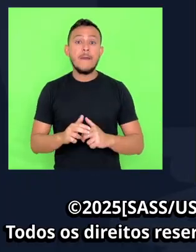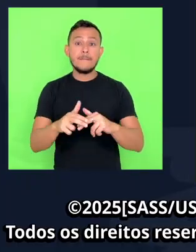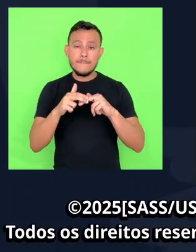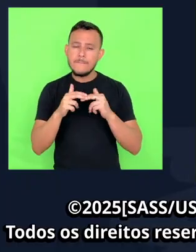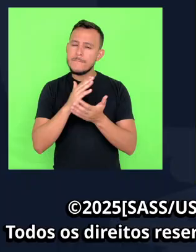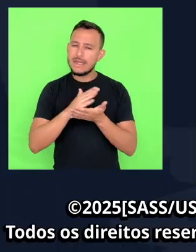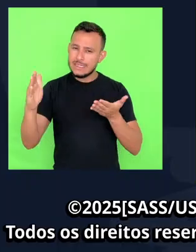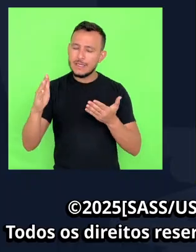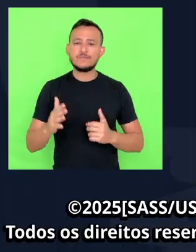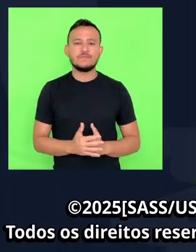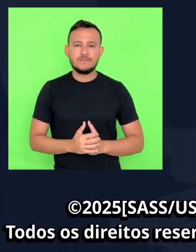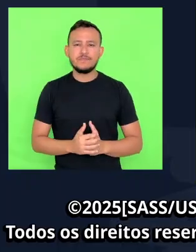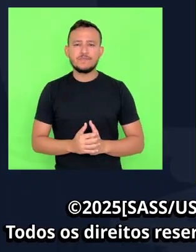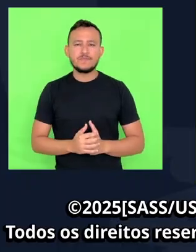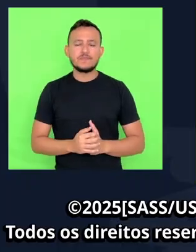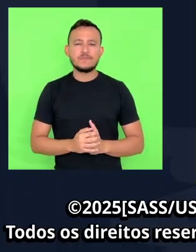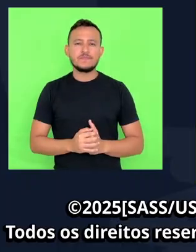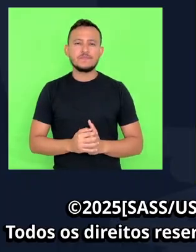vamos começando?